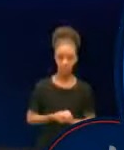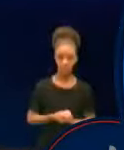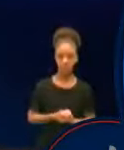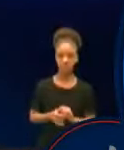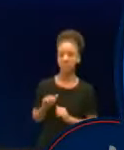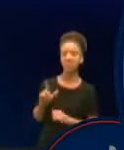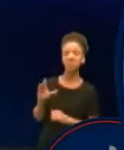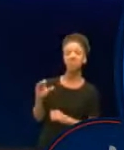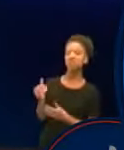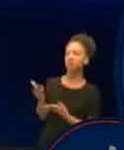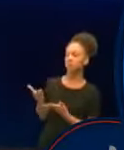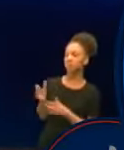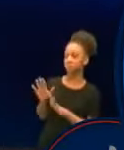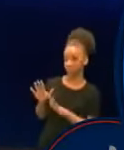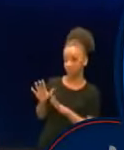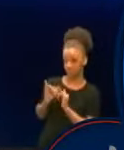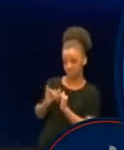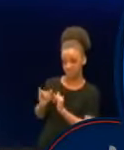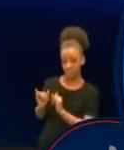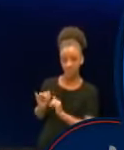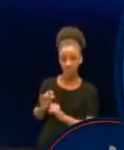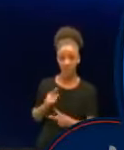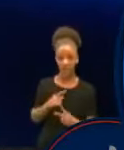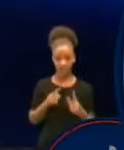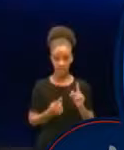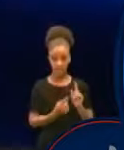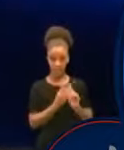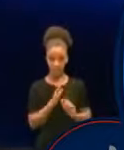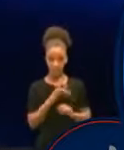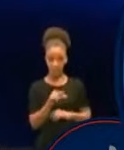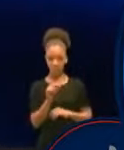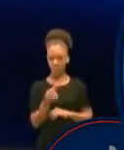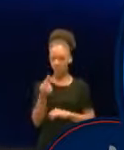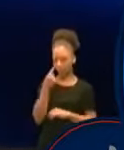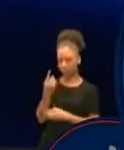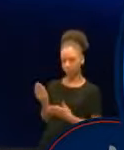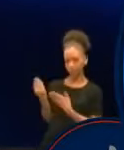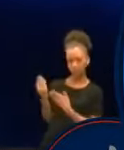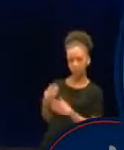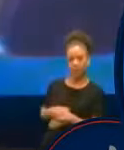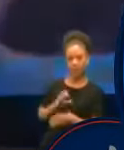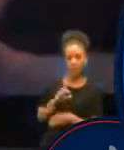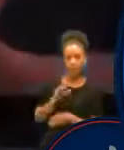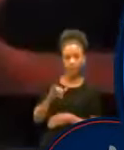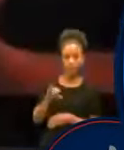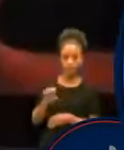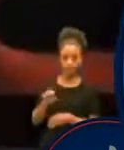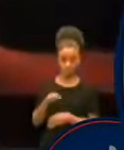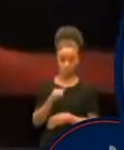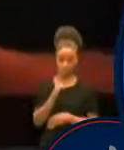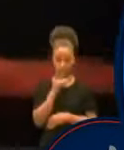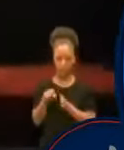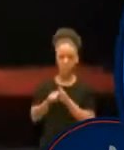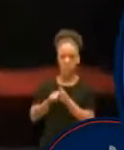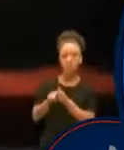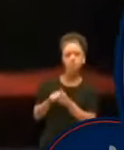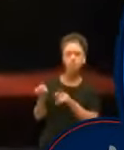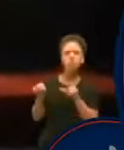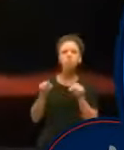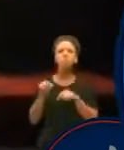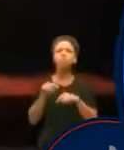Não tem como não amar a Varejo. Deixa eu te contar, elas já escolheram. Dá só uma olhadinha. A Cristiane, por exemplo, pesquisou